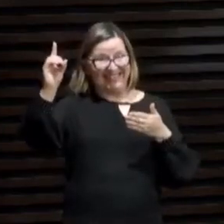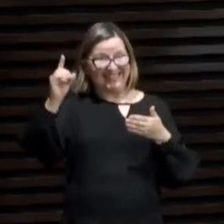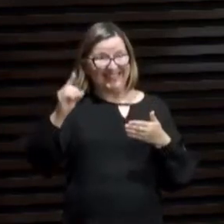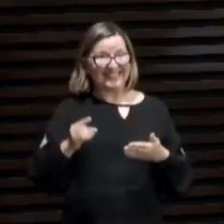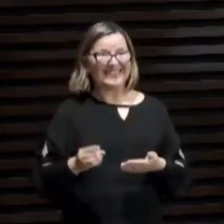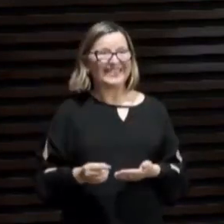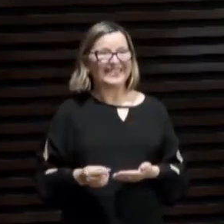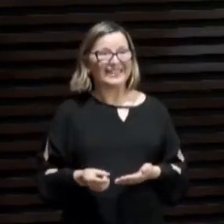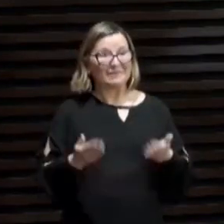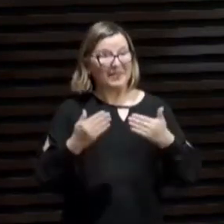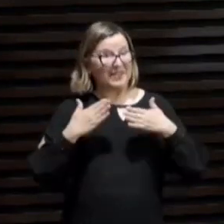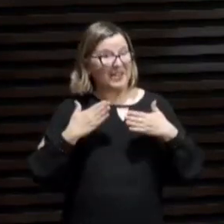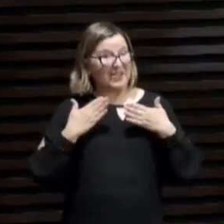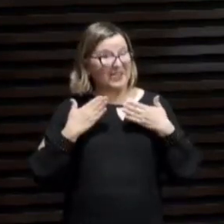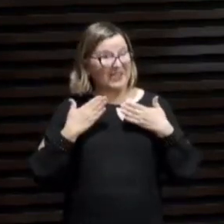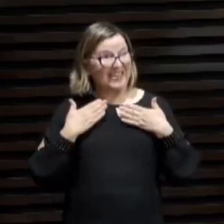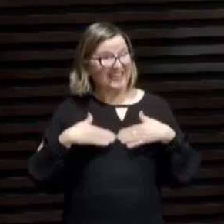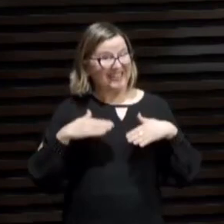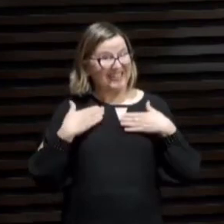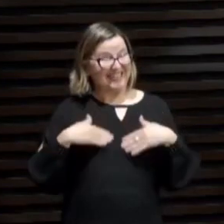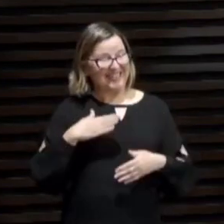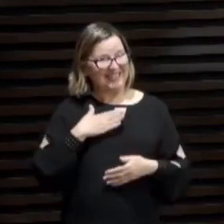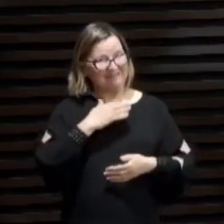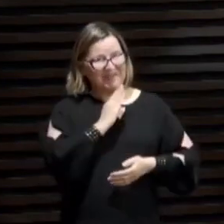esse descanso ao meu coração.